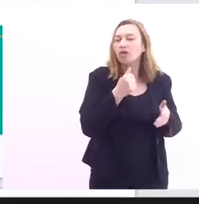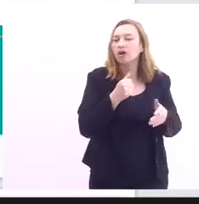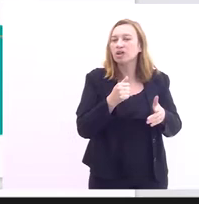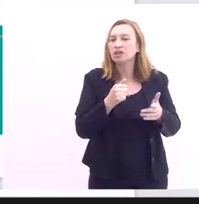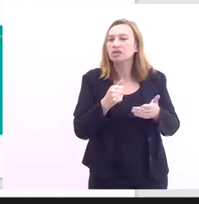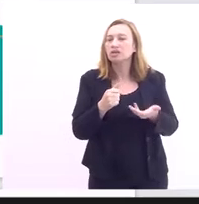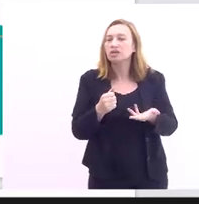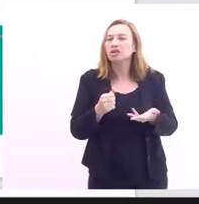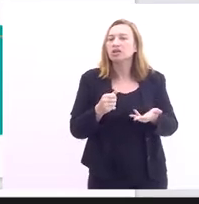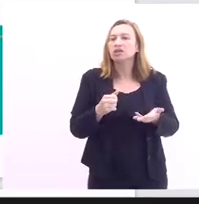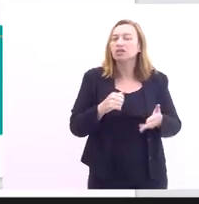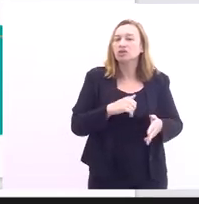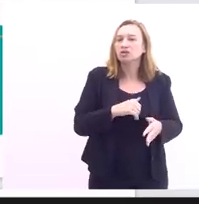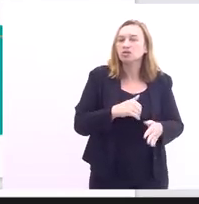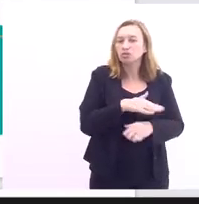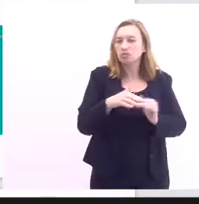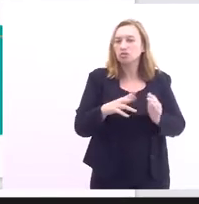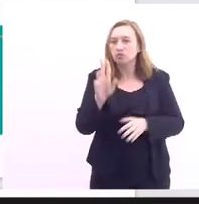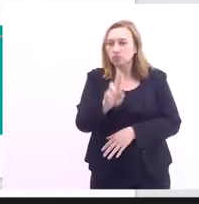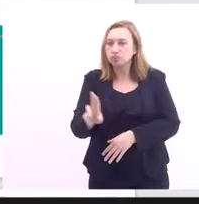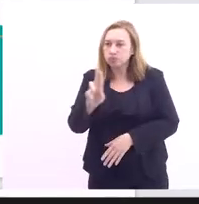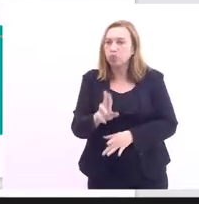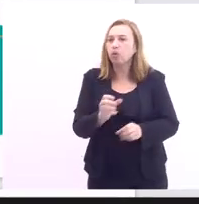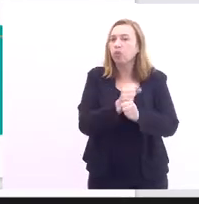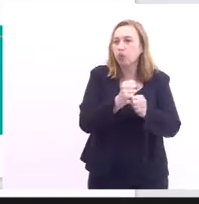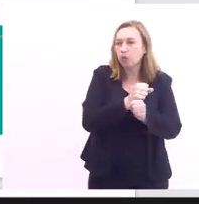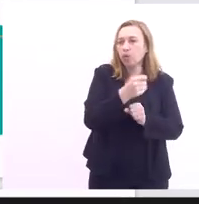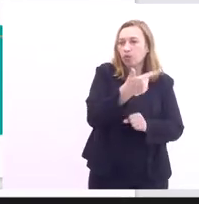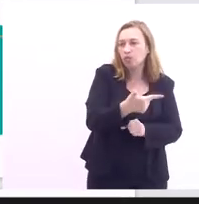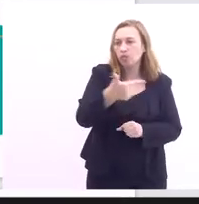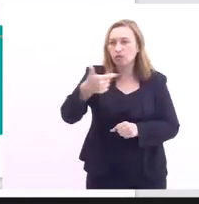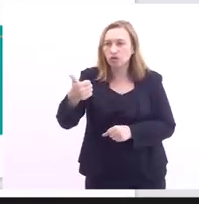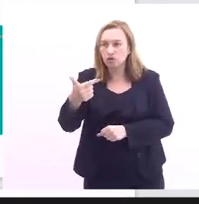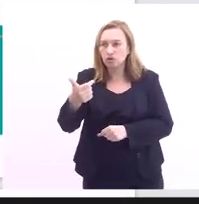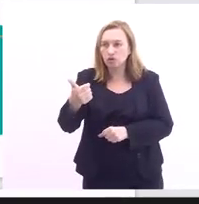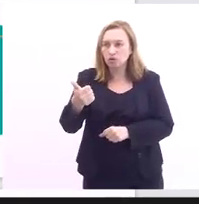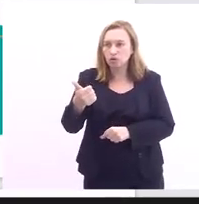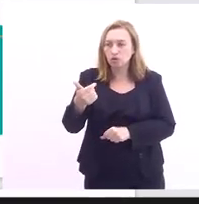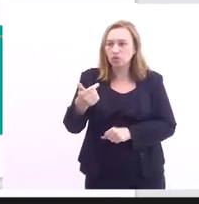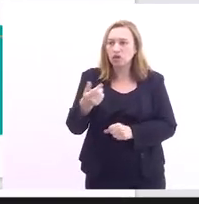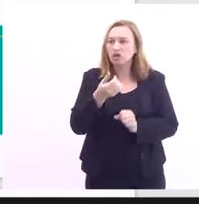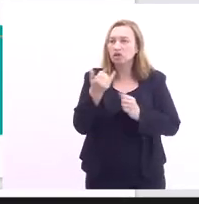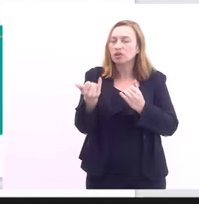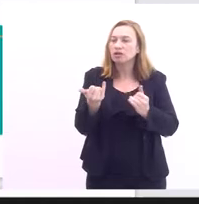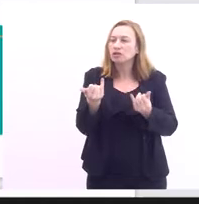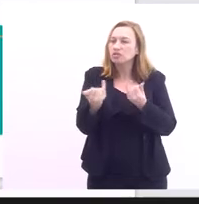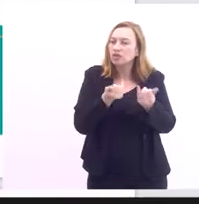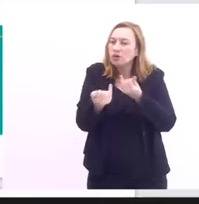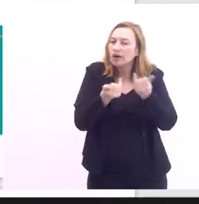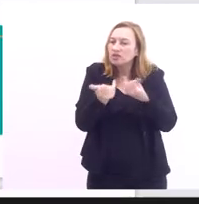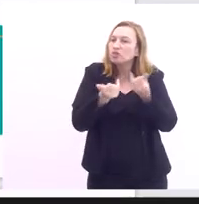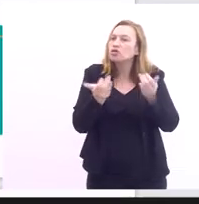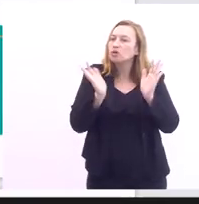nos consumidores. Esse ano de 2022, com o dado que a gente tem disponível